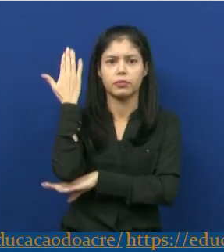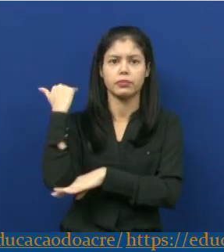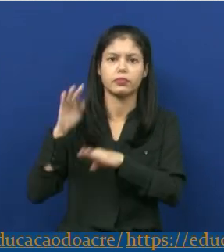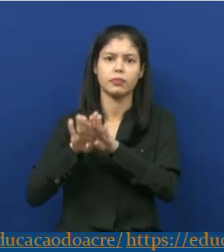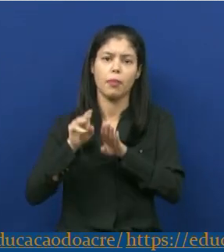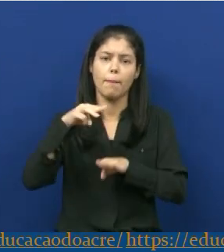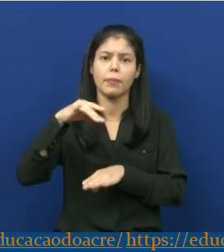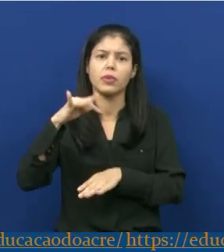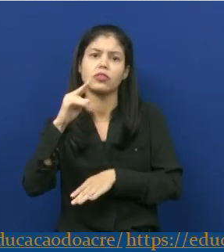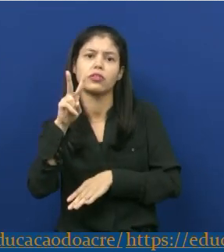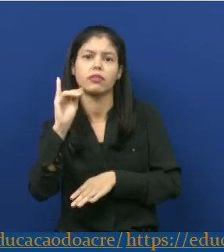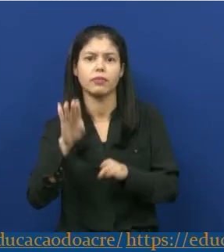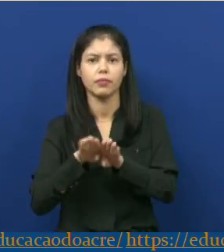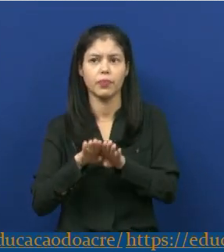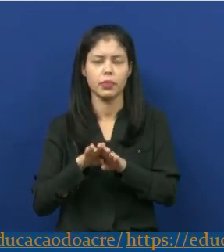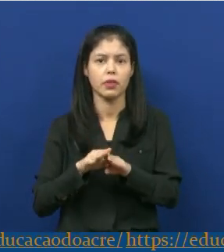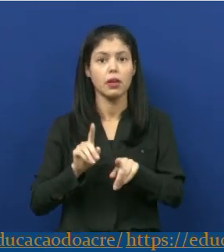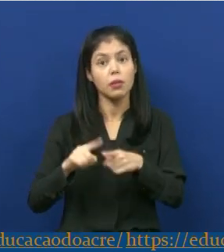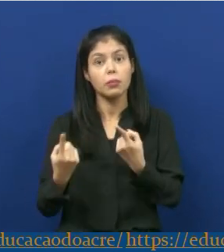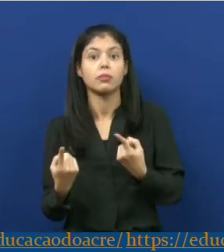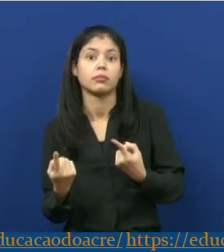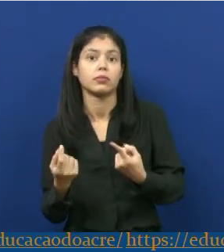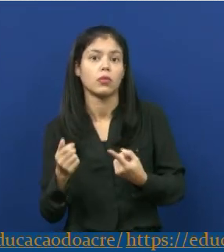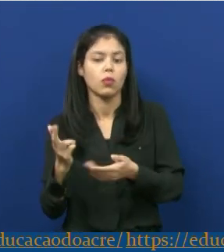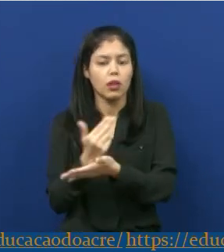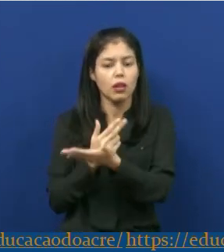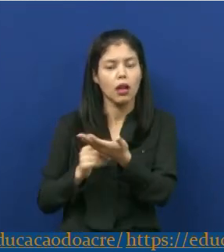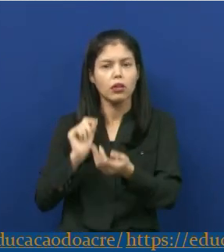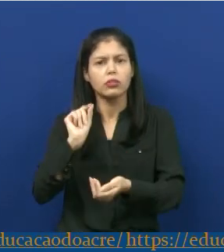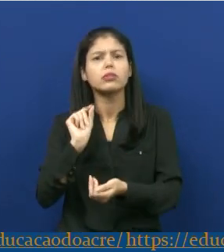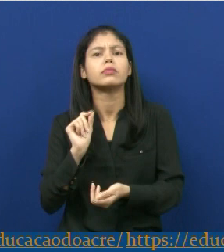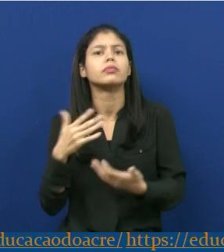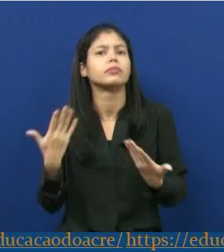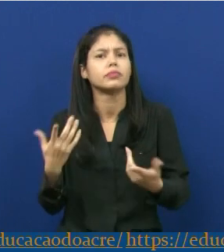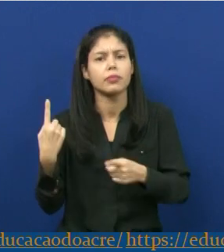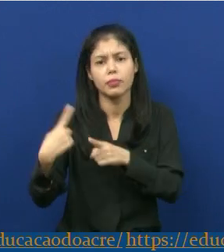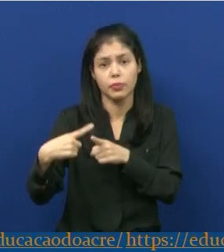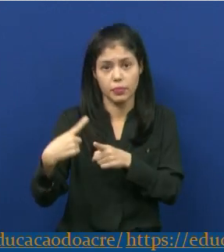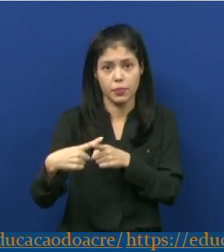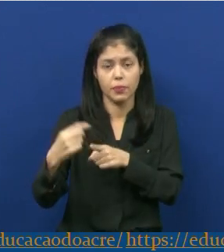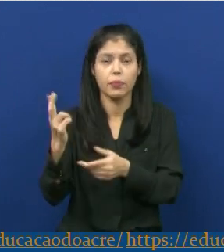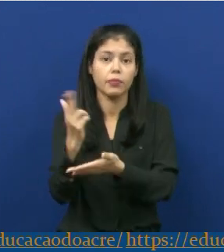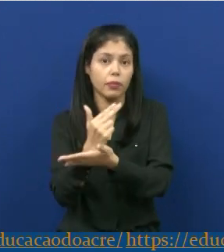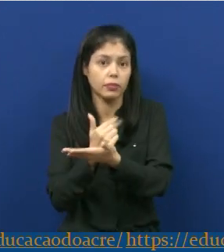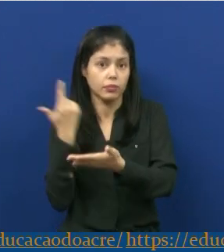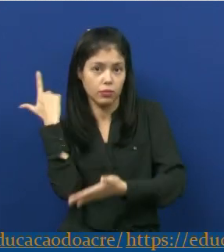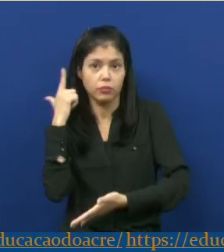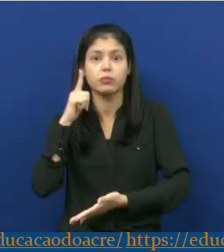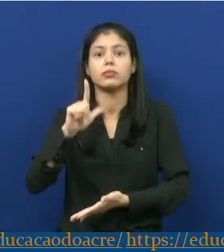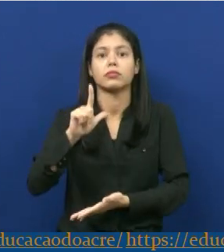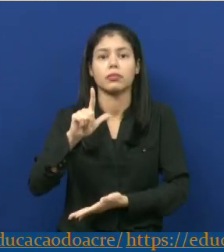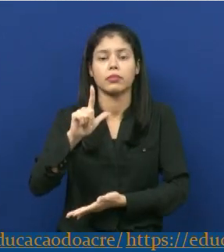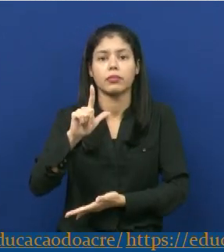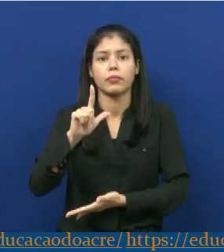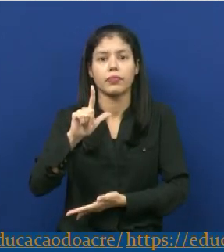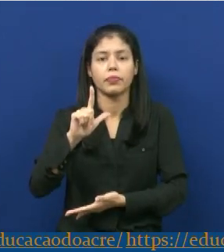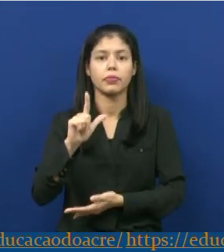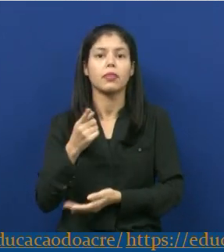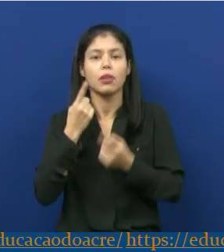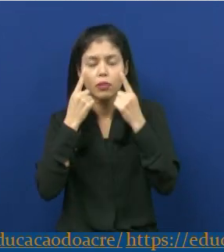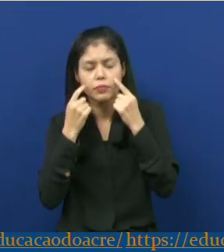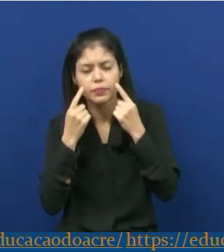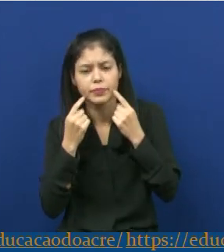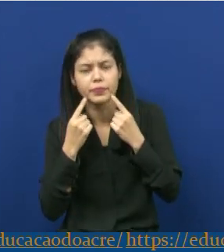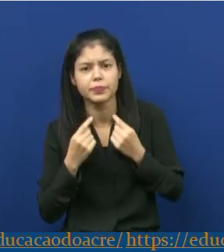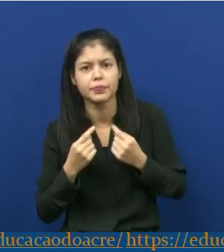de contas, por que a arte nos encanta? Por que a arte consegue nos fazer